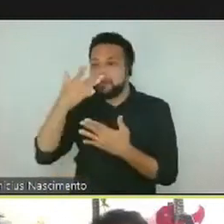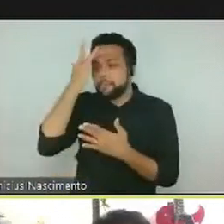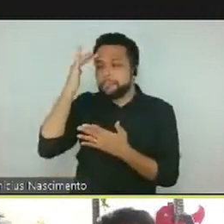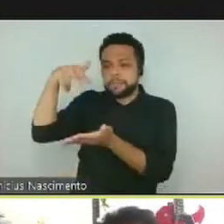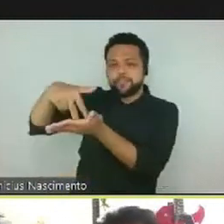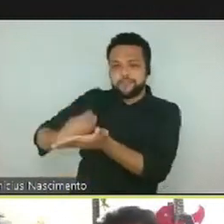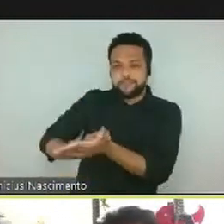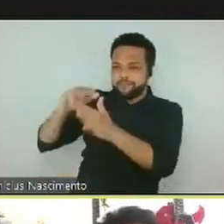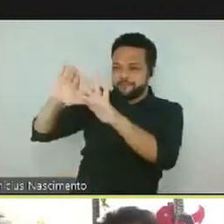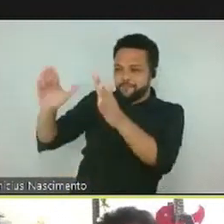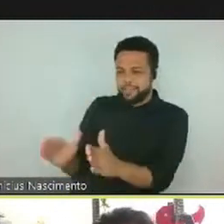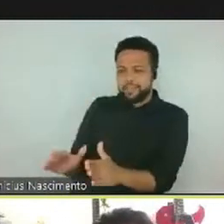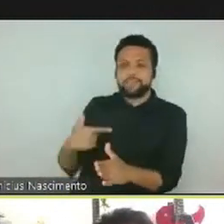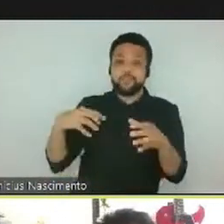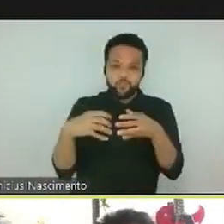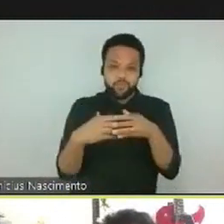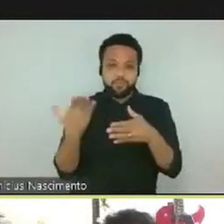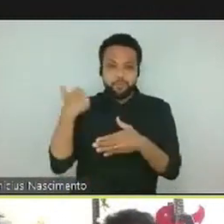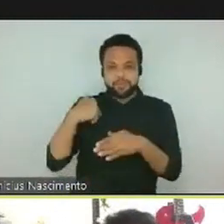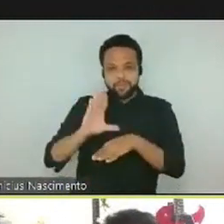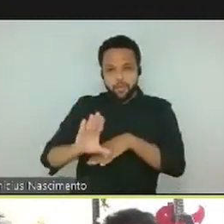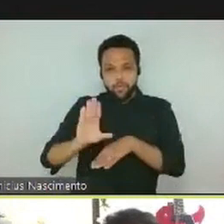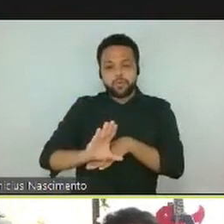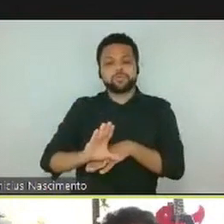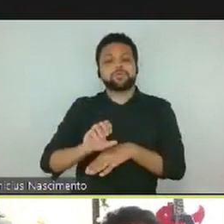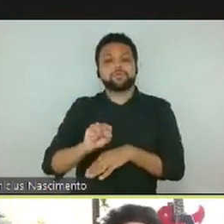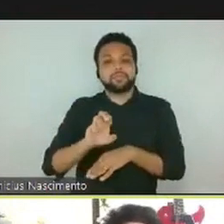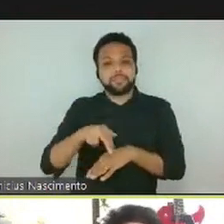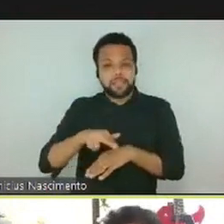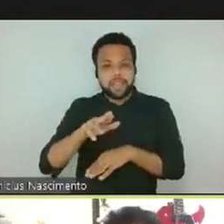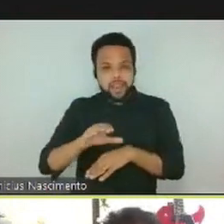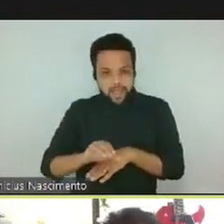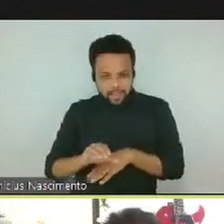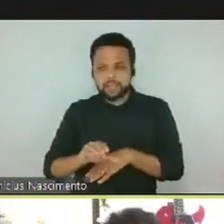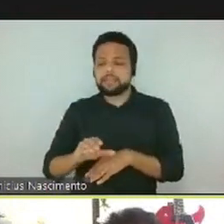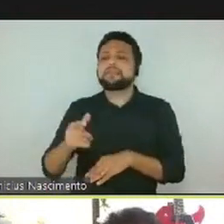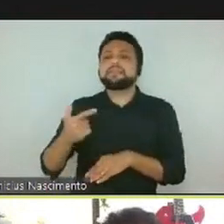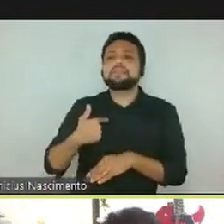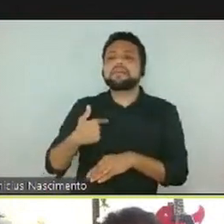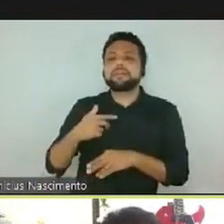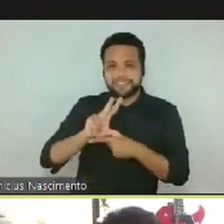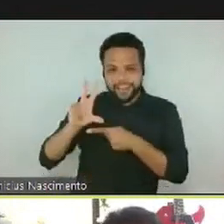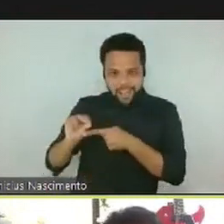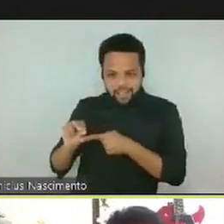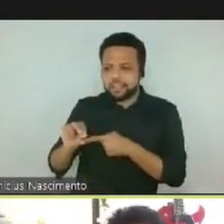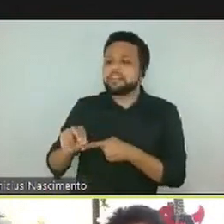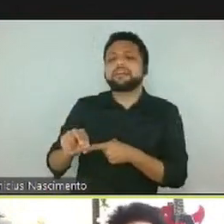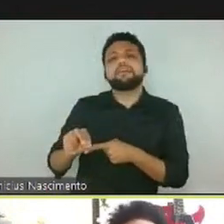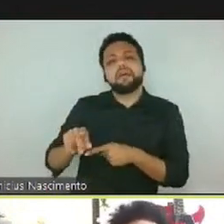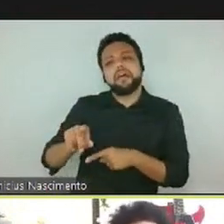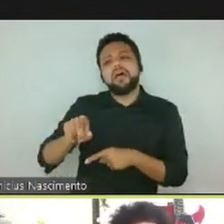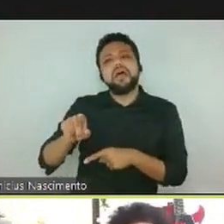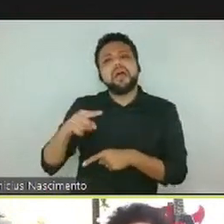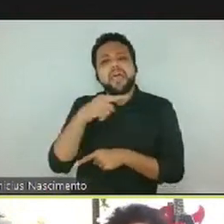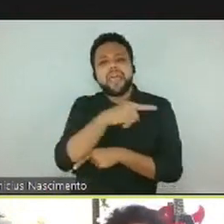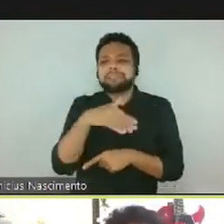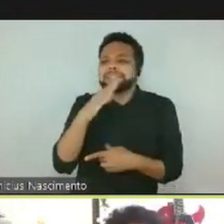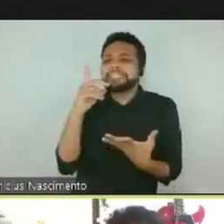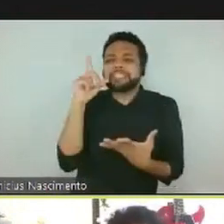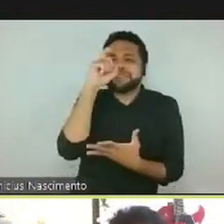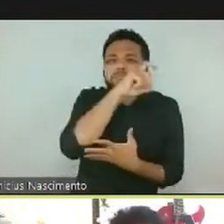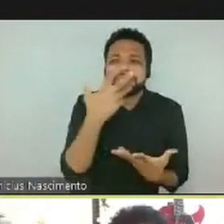que eu lecionava no Senac, ele tinha muita dificuldade, né? Ele apresentou uma série